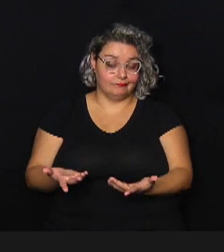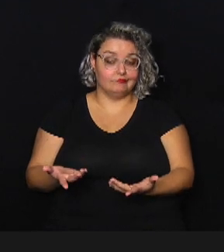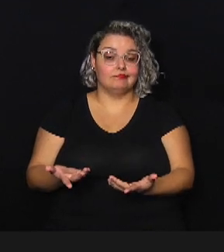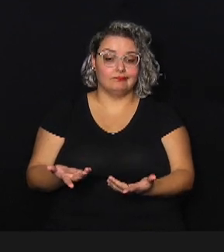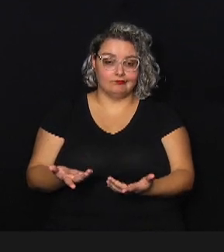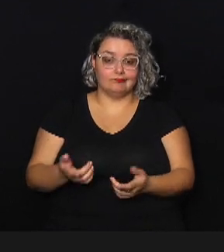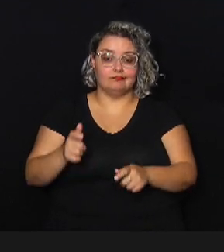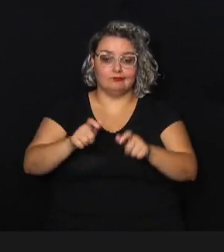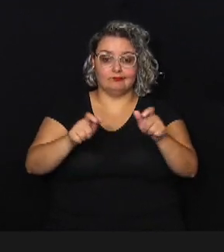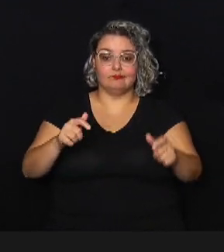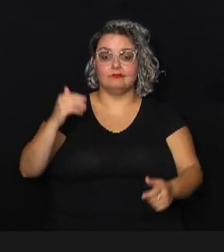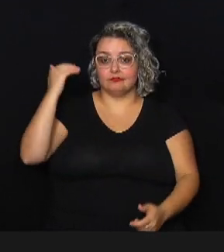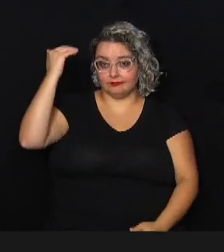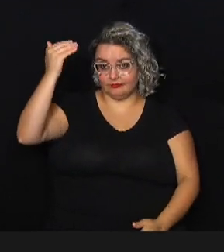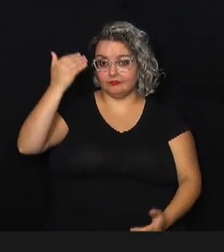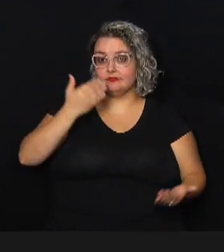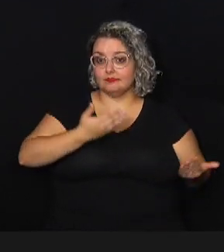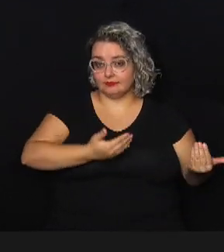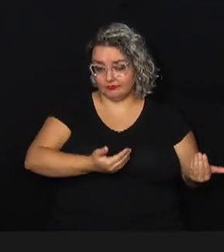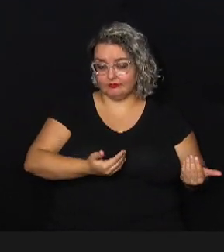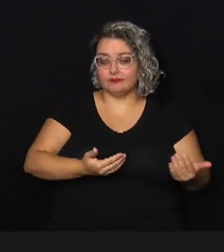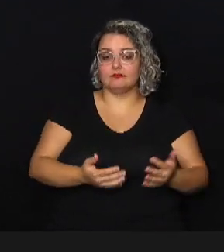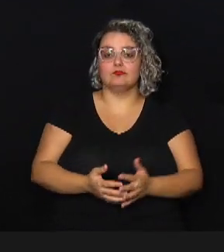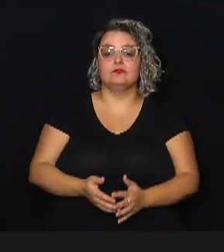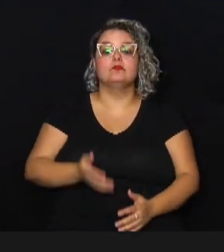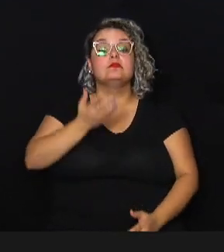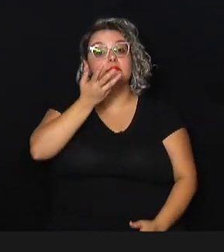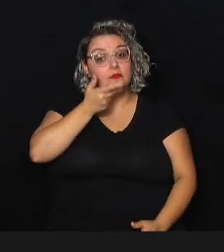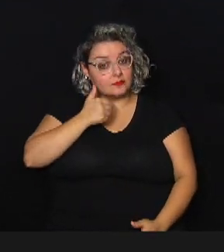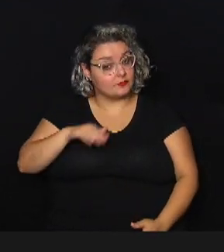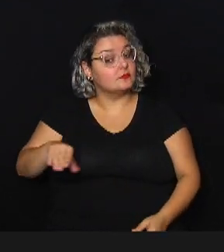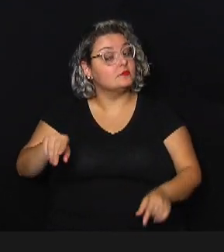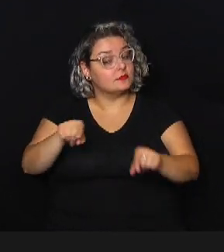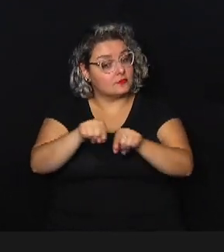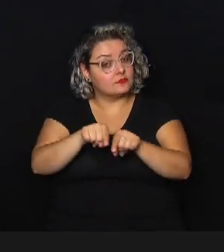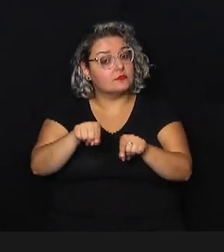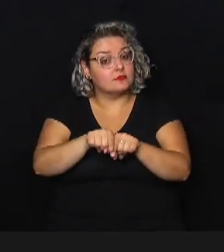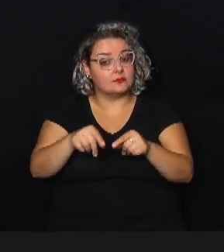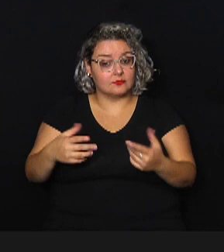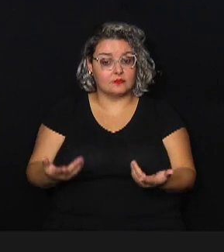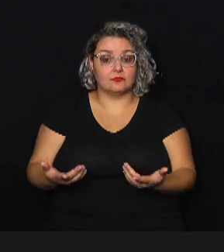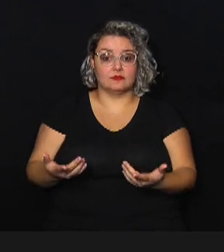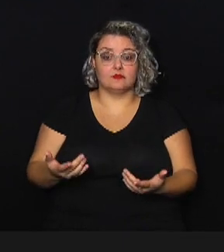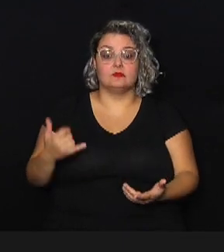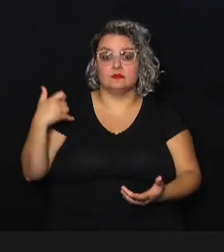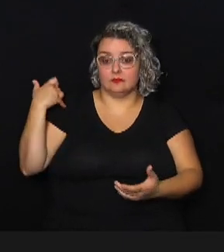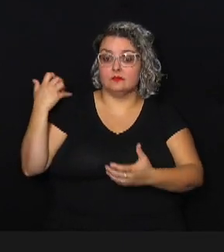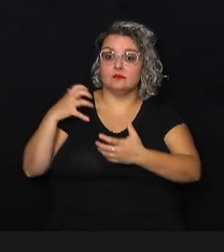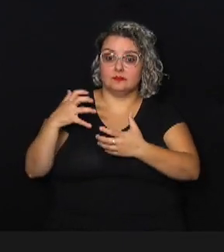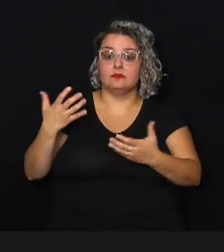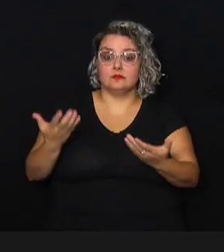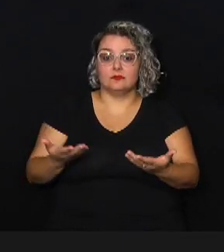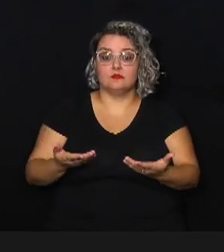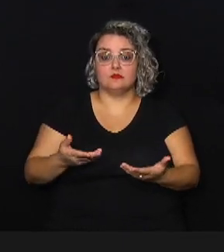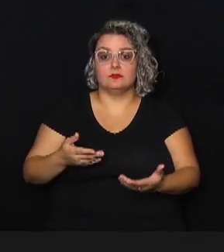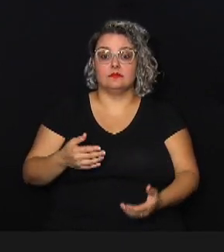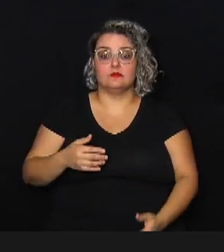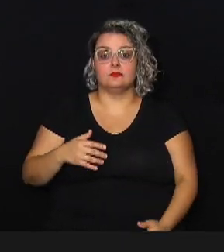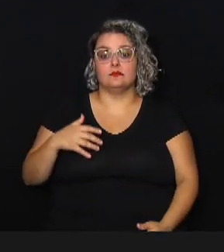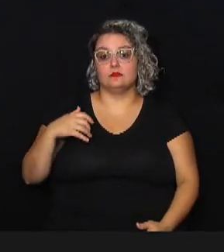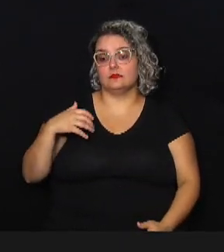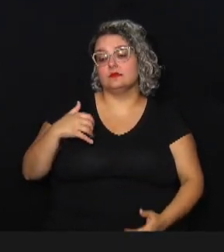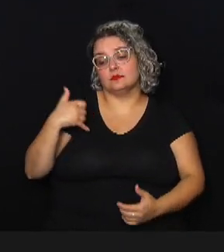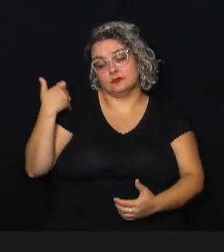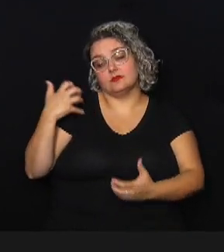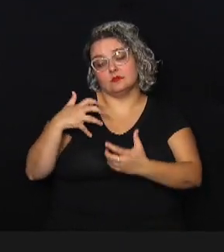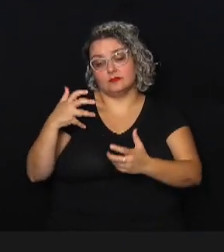os adultos jovens, né? As crianças também, e os idosos. Tá? Com o envelhecimento da nossa